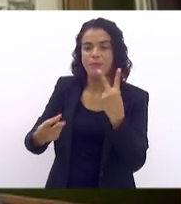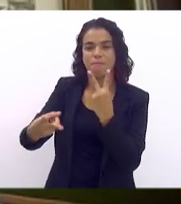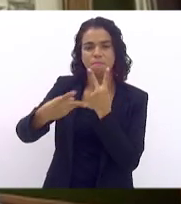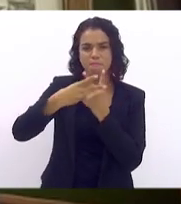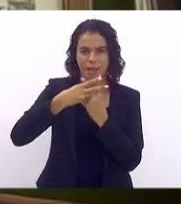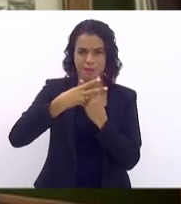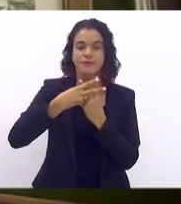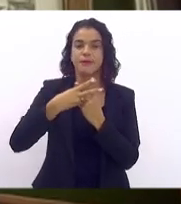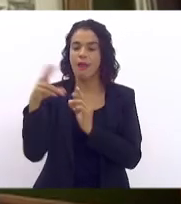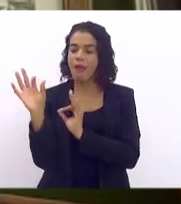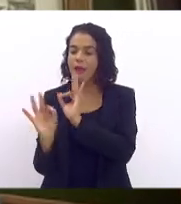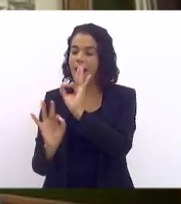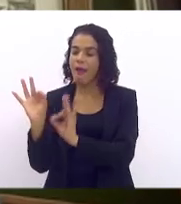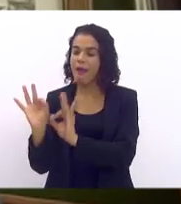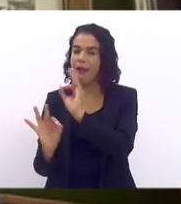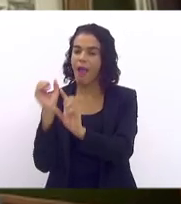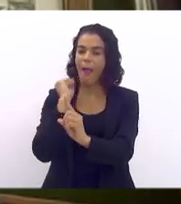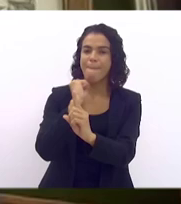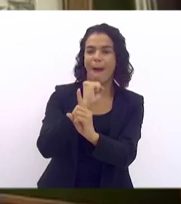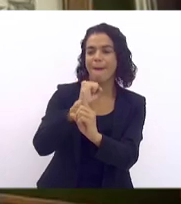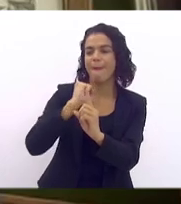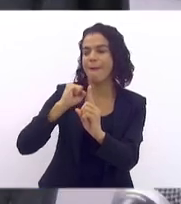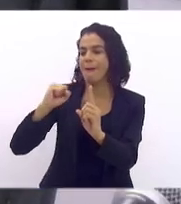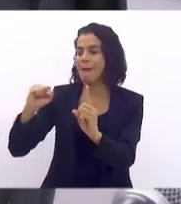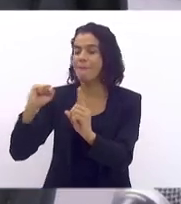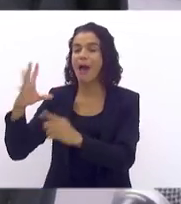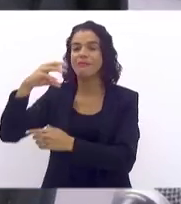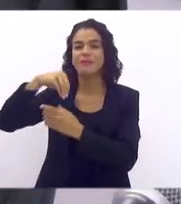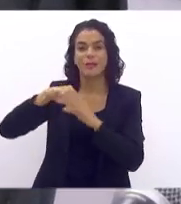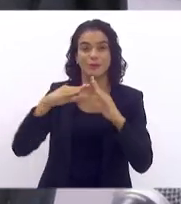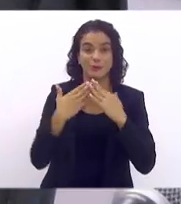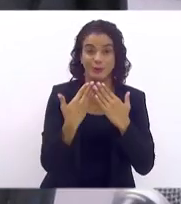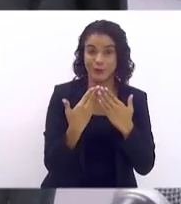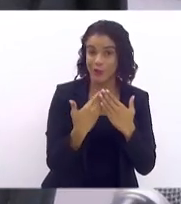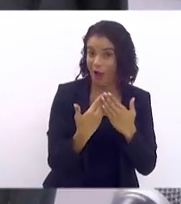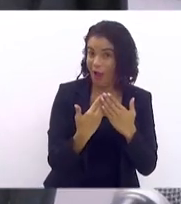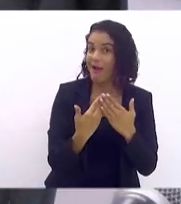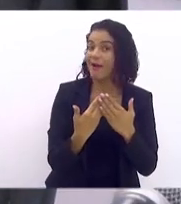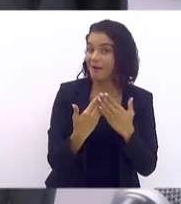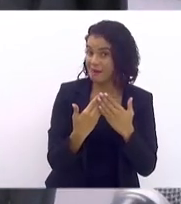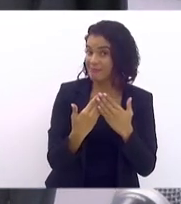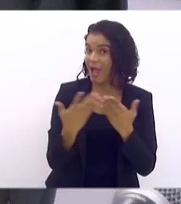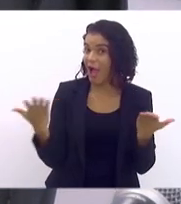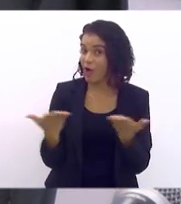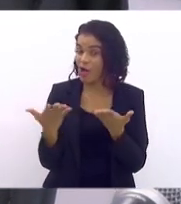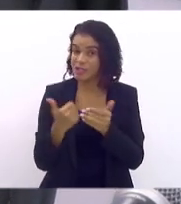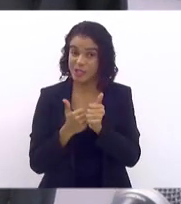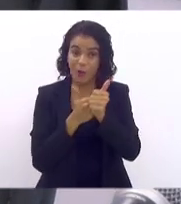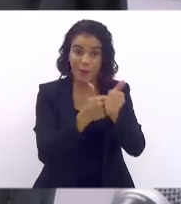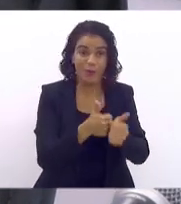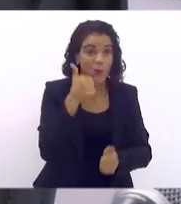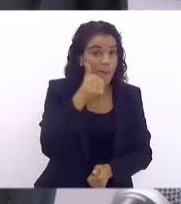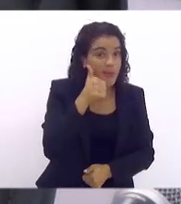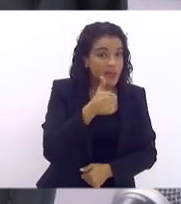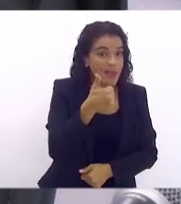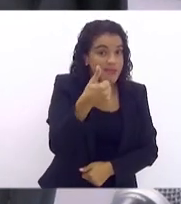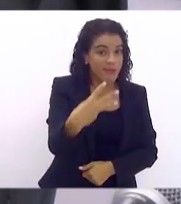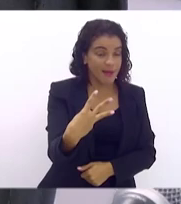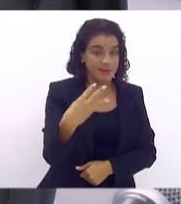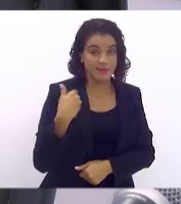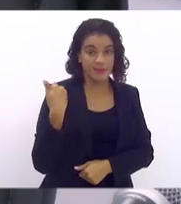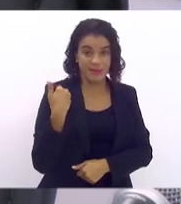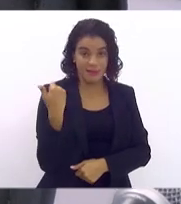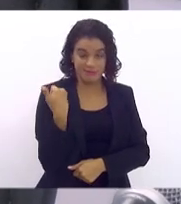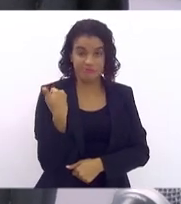presos planejando massacres em escola, né? Nós estamos aí acompanhando uma menina de 13 anos de idade no Rio de